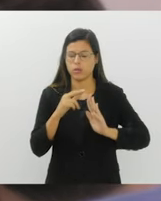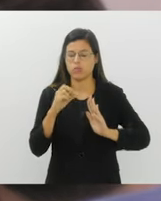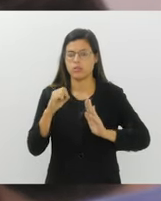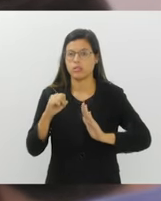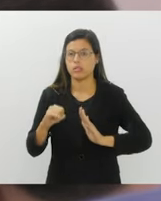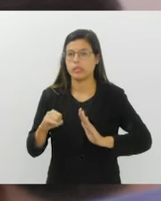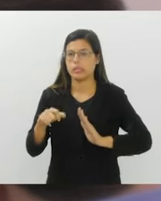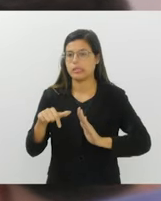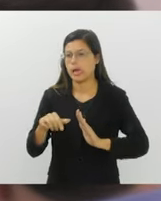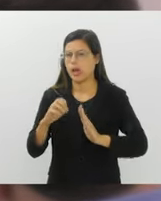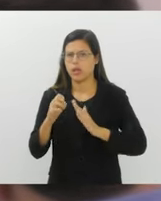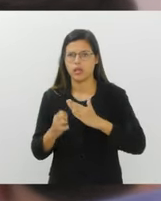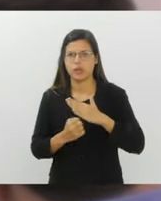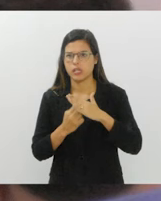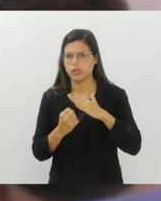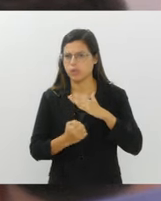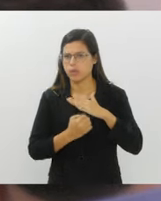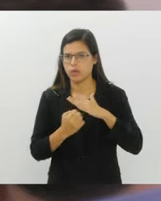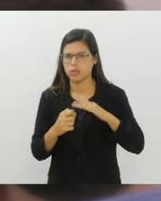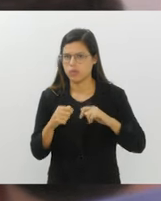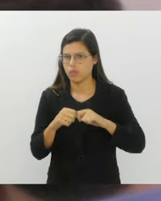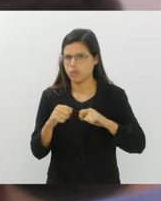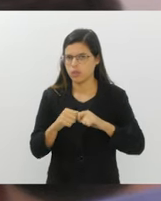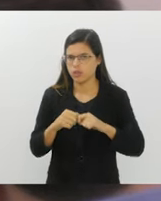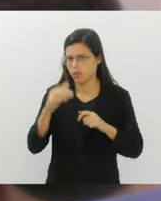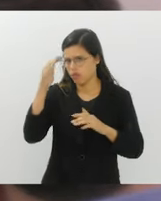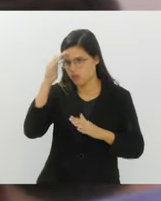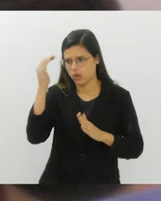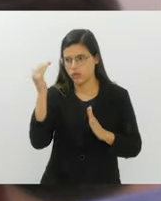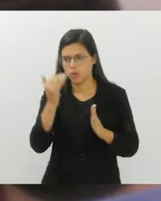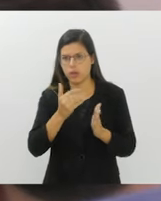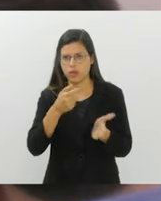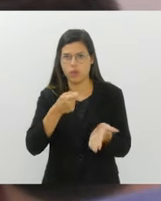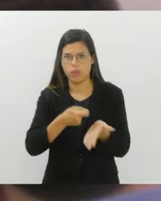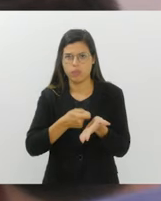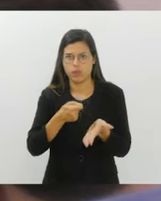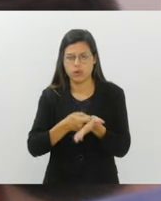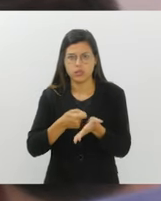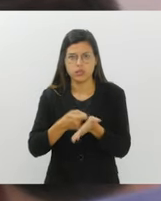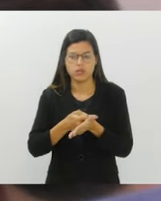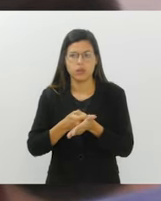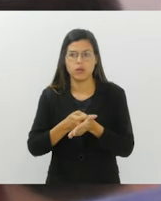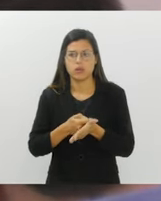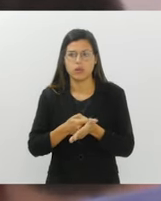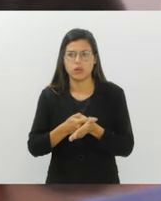concessionária não realizasse as suas obrigações, aqueles investimentos pactuados,